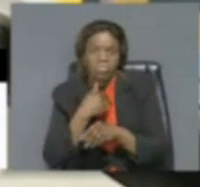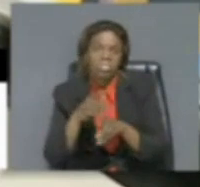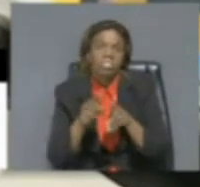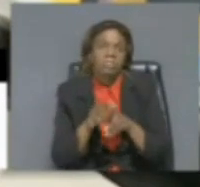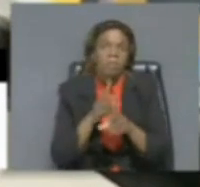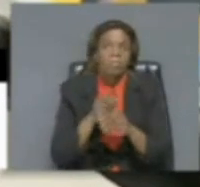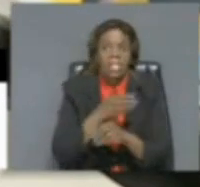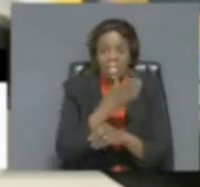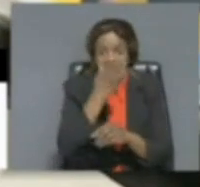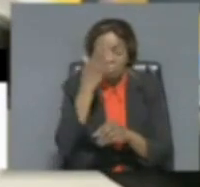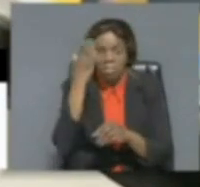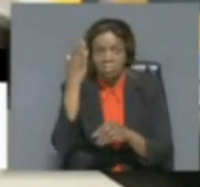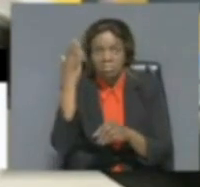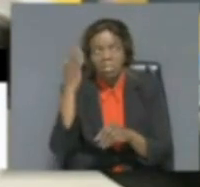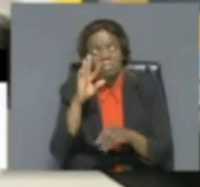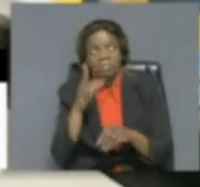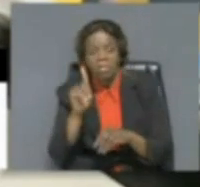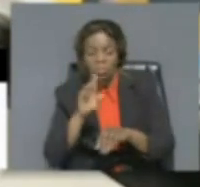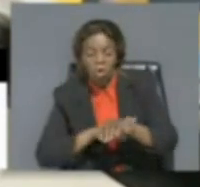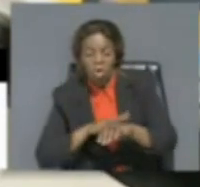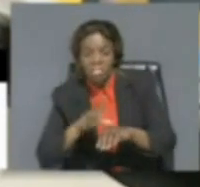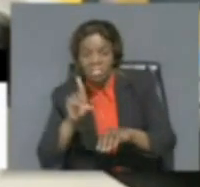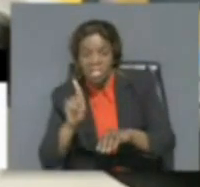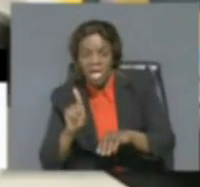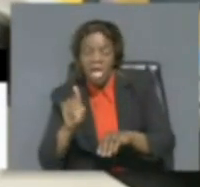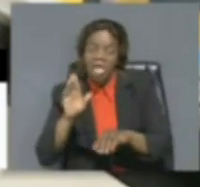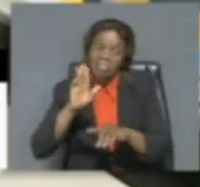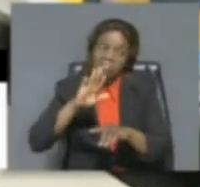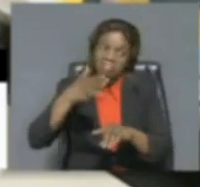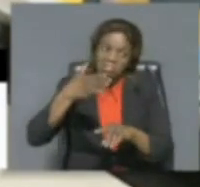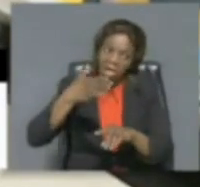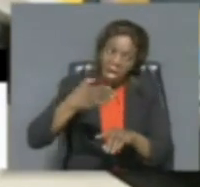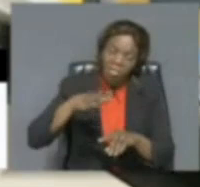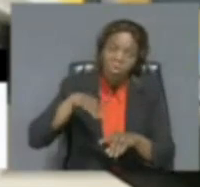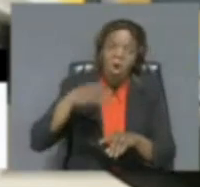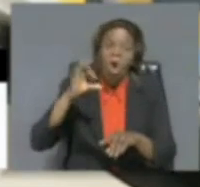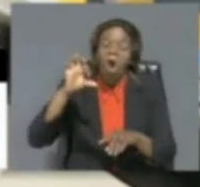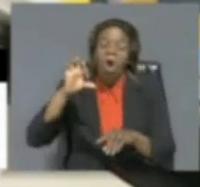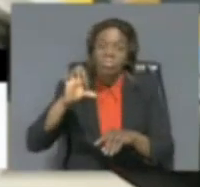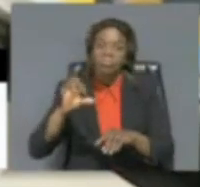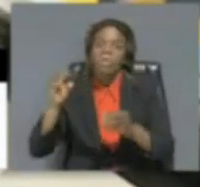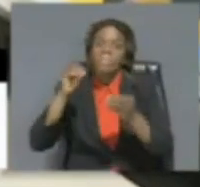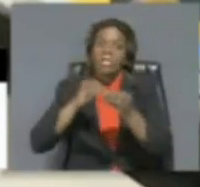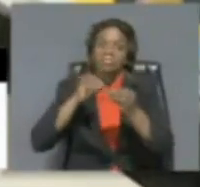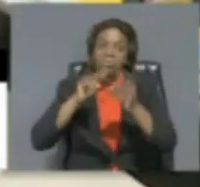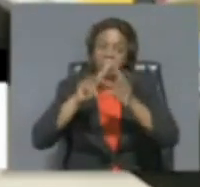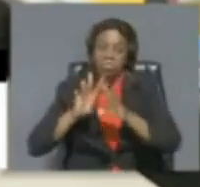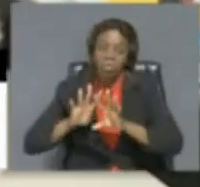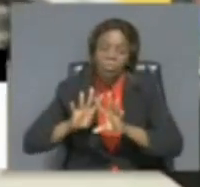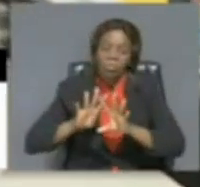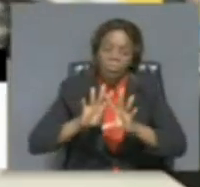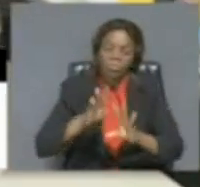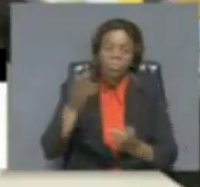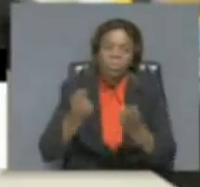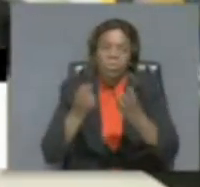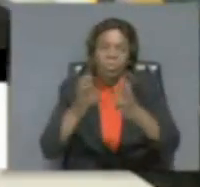período matinal, estamos a falar mais ou menos das 6, 7, 8, é o horário em que mais enchentes se verificam. Já estamos exatamente aqui no nosso destino,